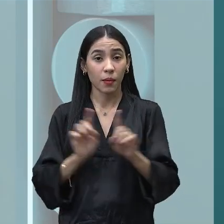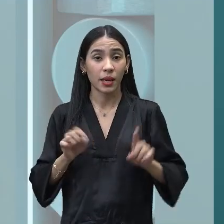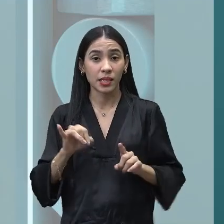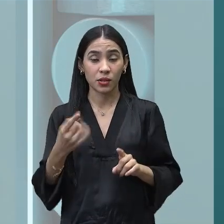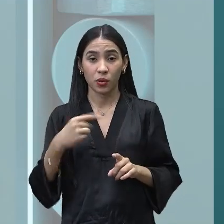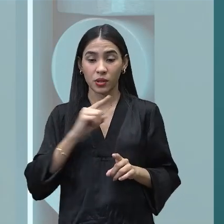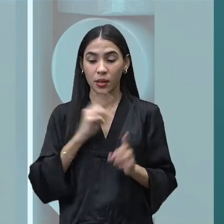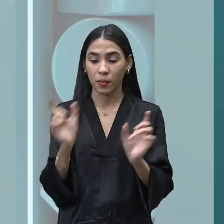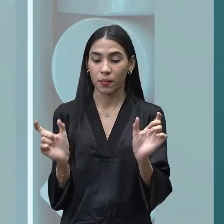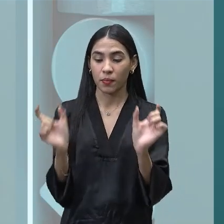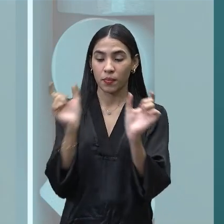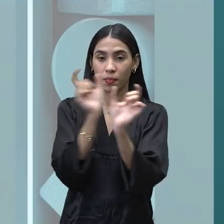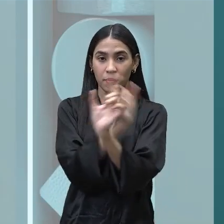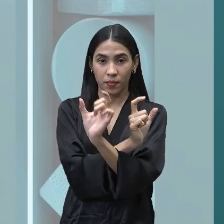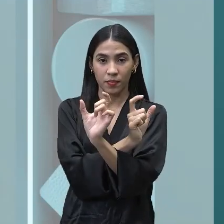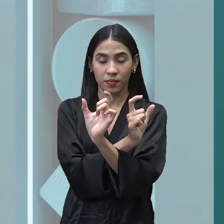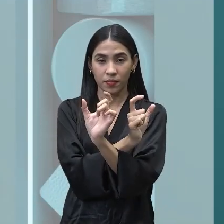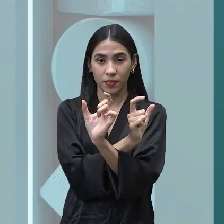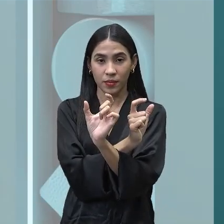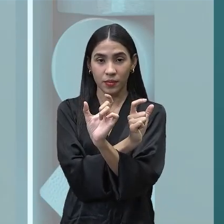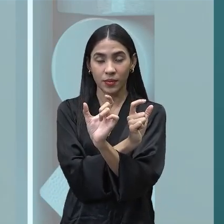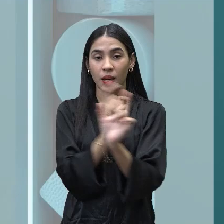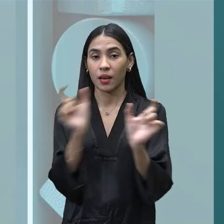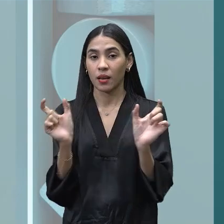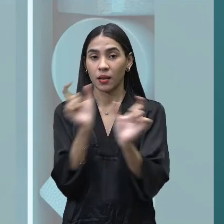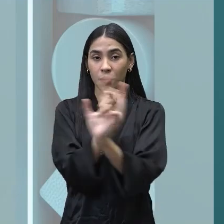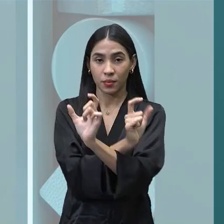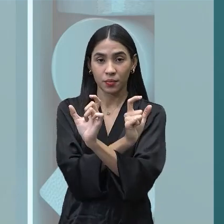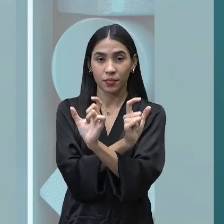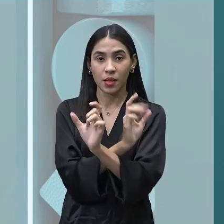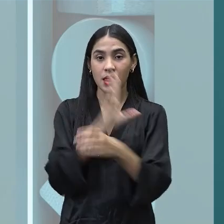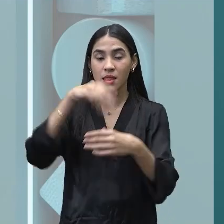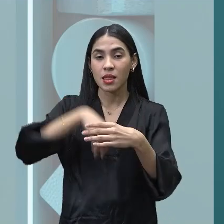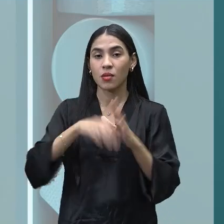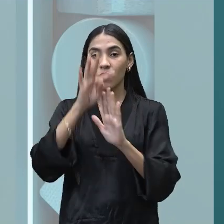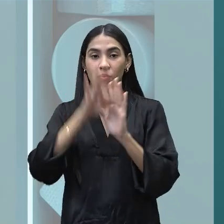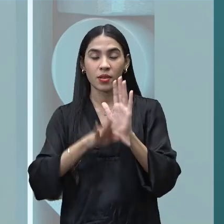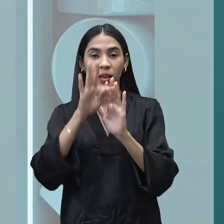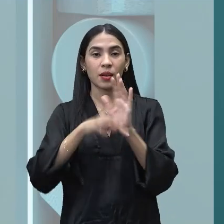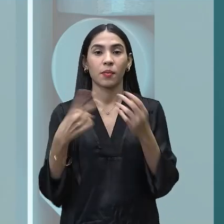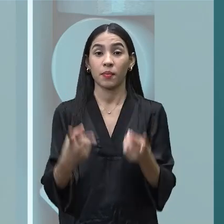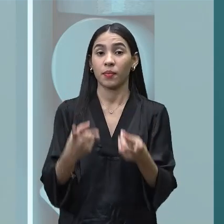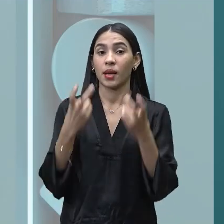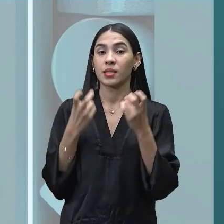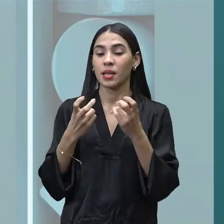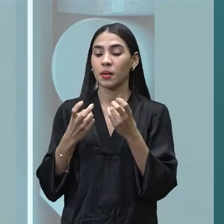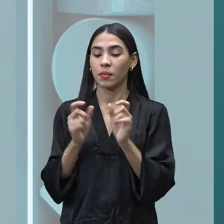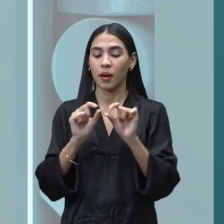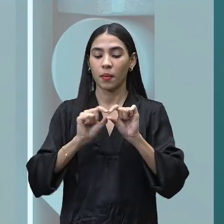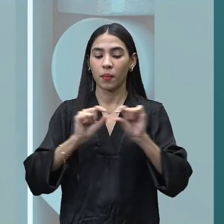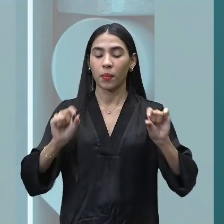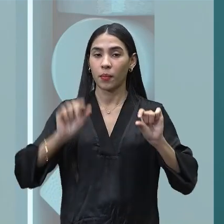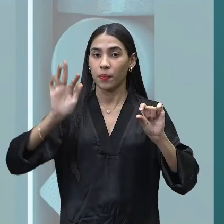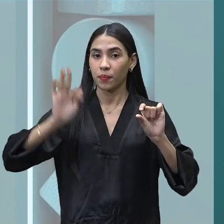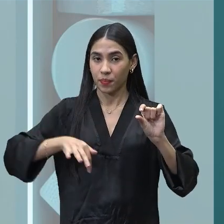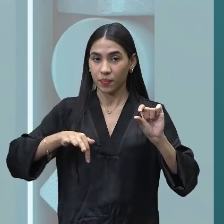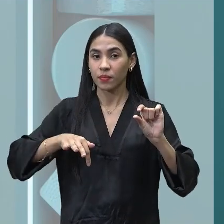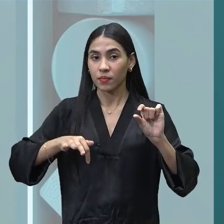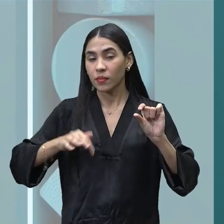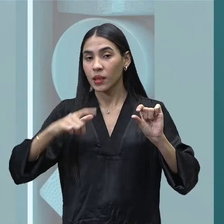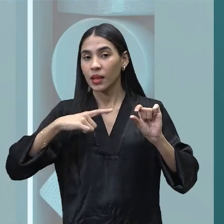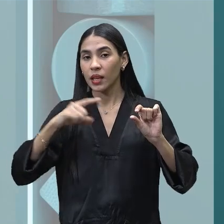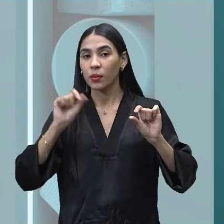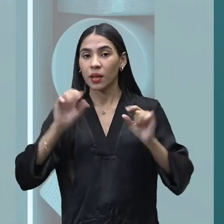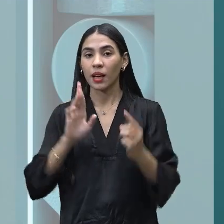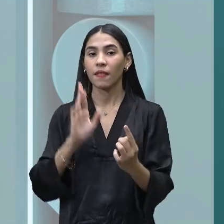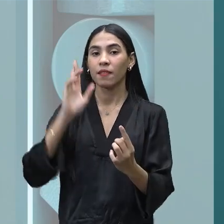temos a inversão da sequência, ou seja, da ordem direta nos versos, percebo que no último verso da primeira estrofe se